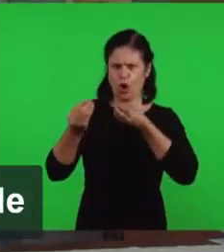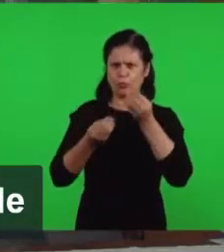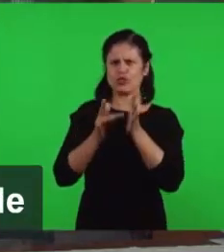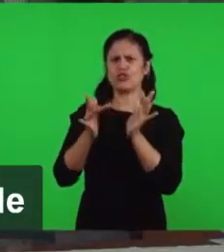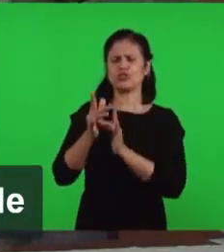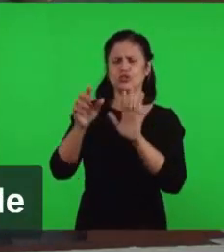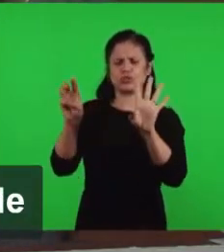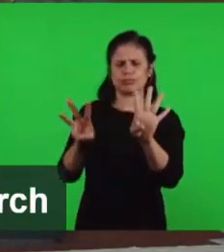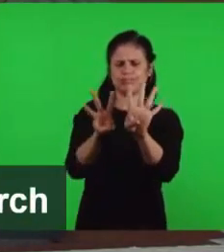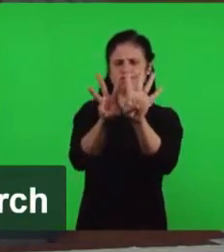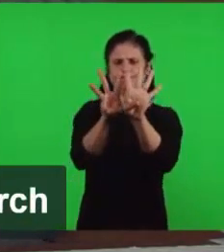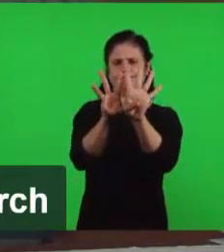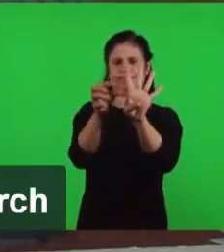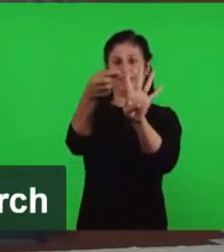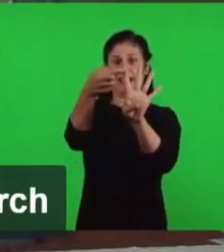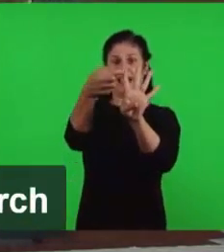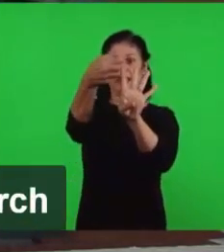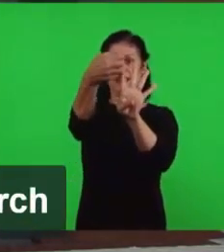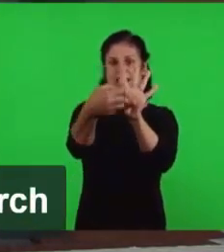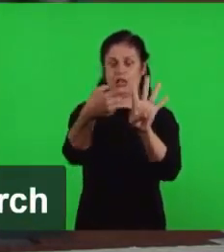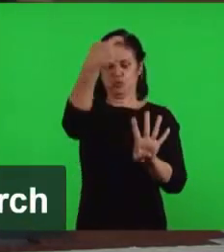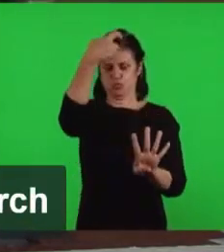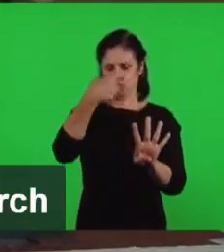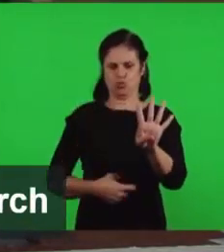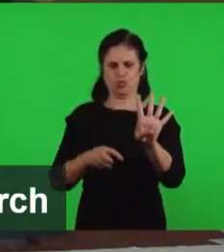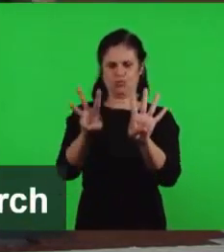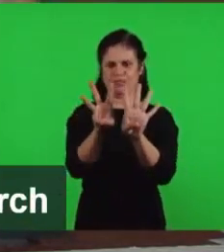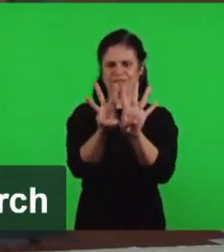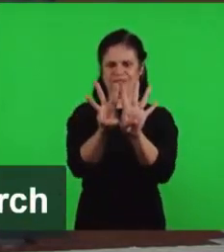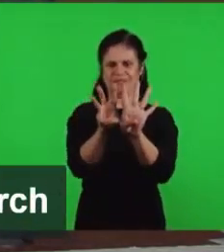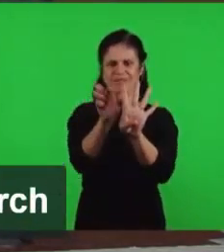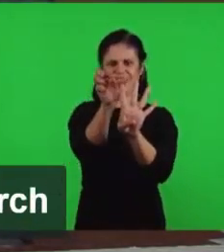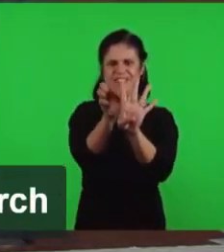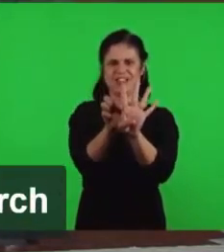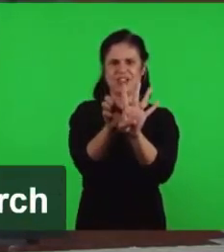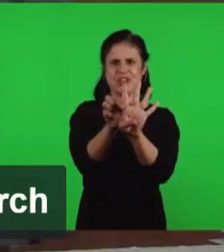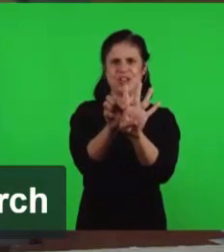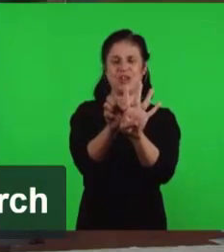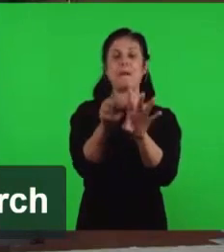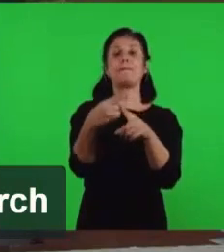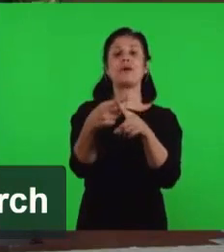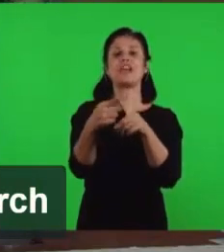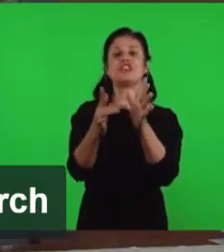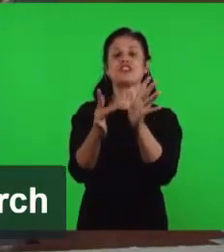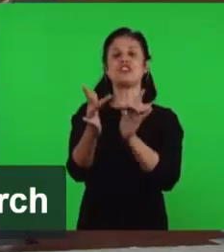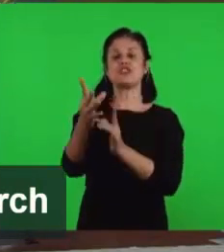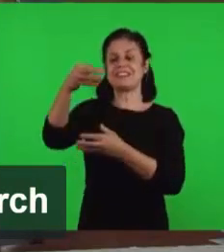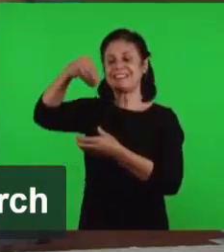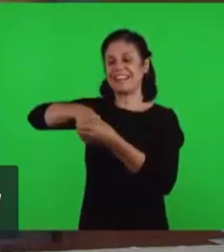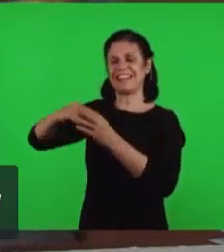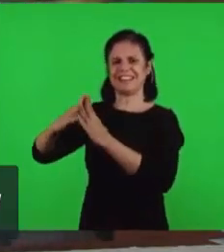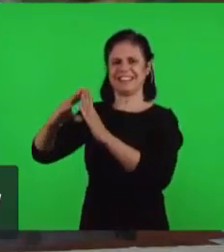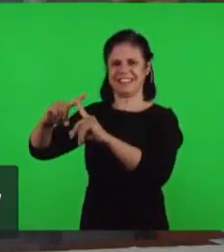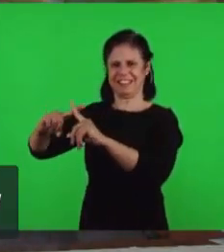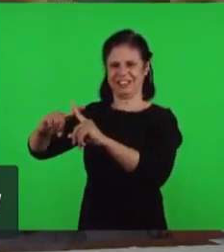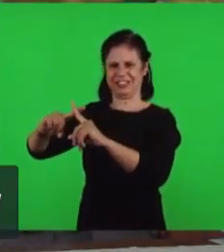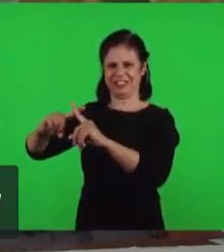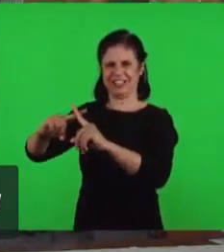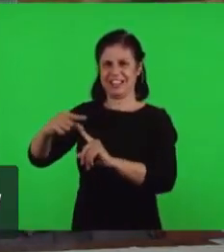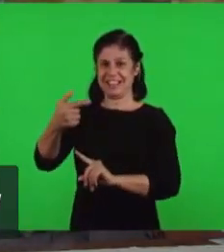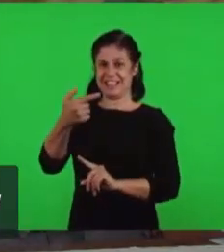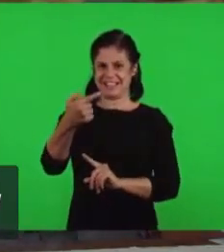caçar Por que que ele tá no meio porque tá no meio da igreja os sete castiçais falando das sete igrejas então